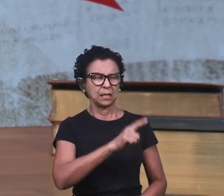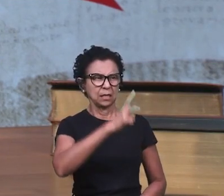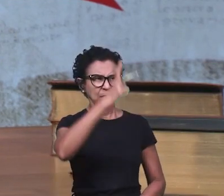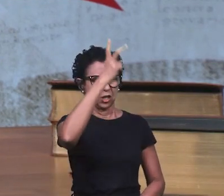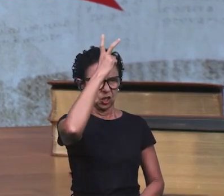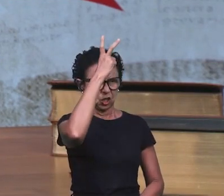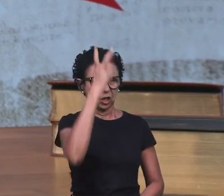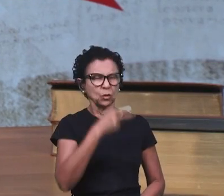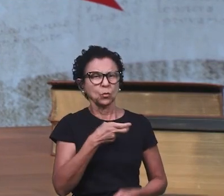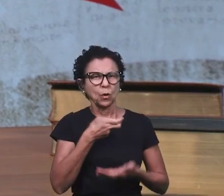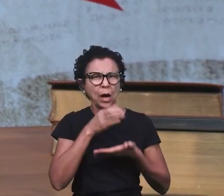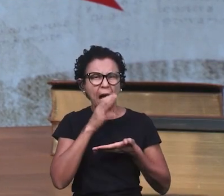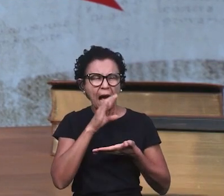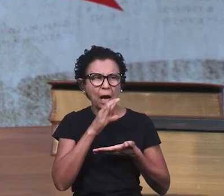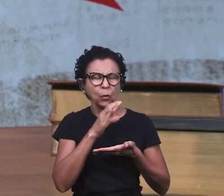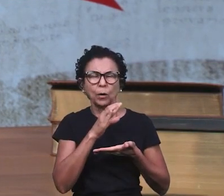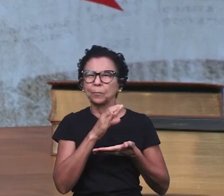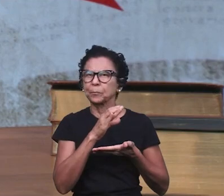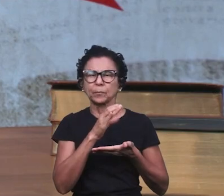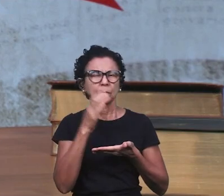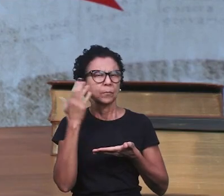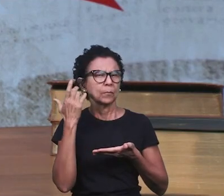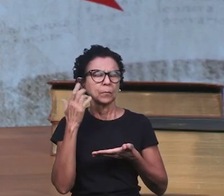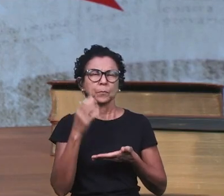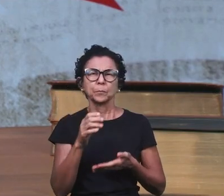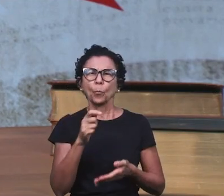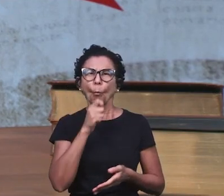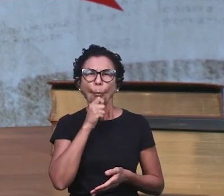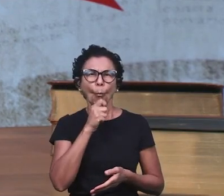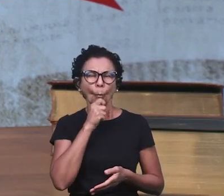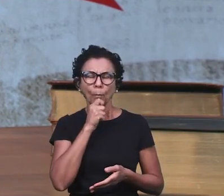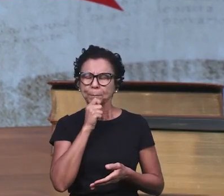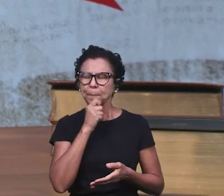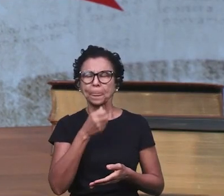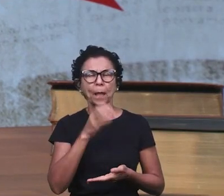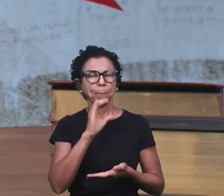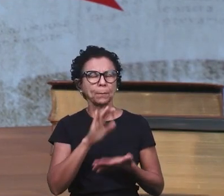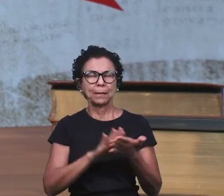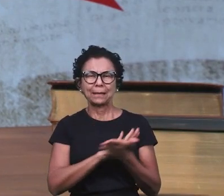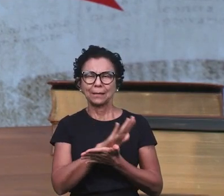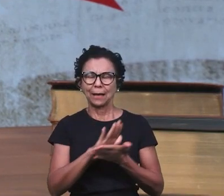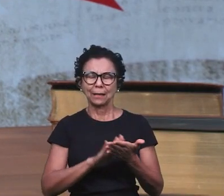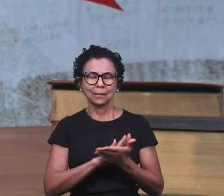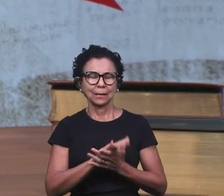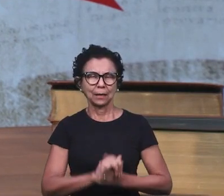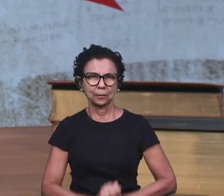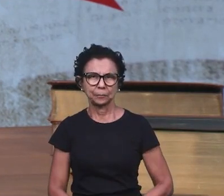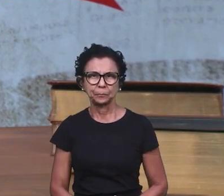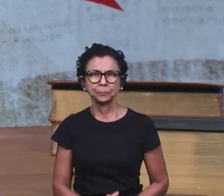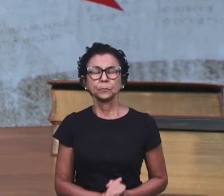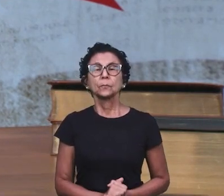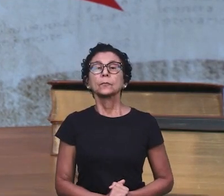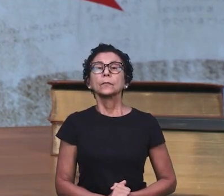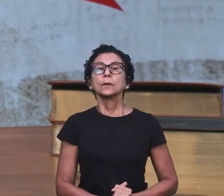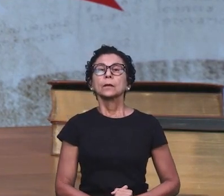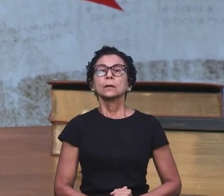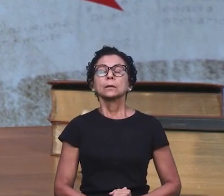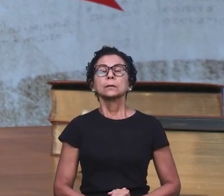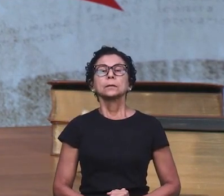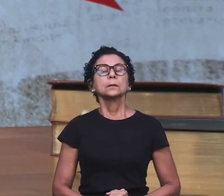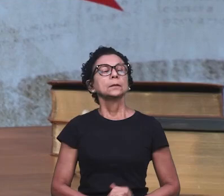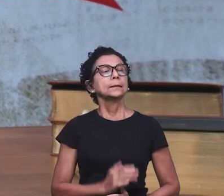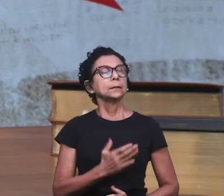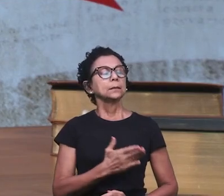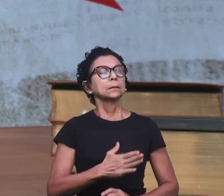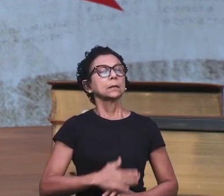Disse mais o Senhor a Moisés: dize a Arão: toma a tua vara e estende a tua mão sobre as